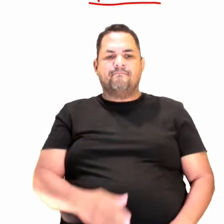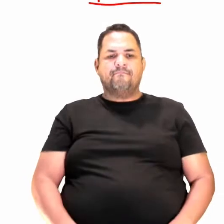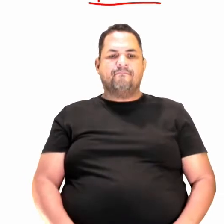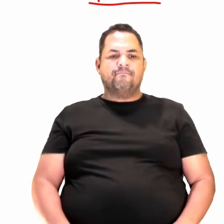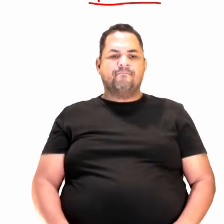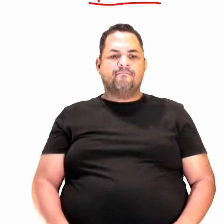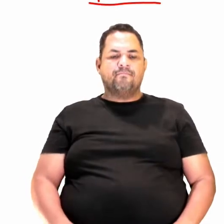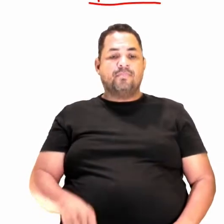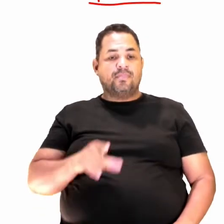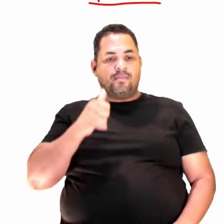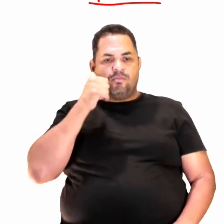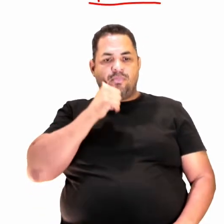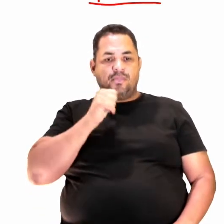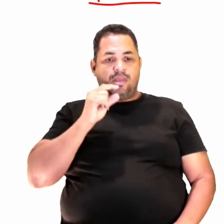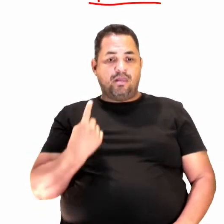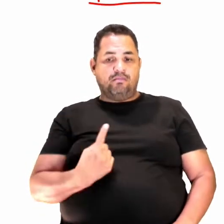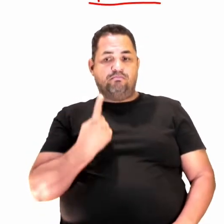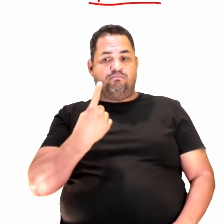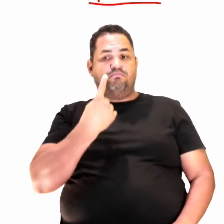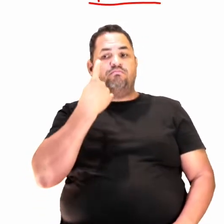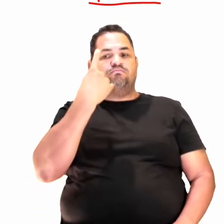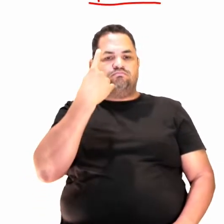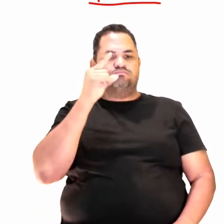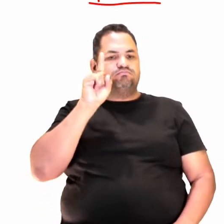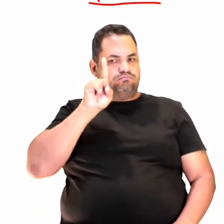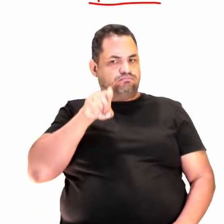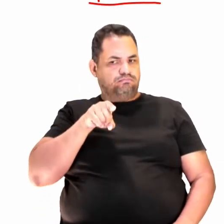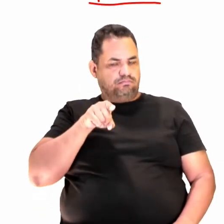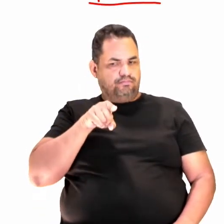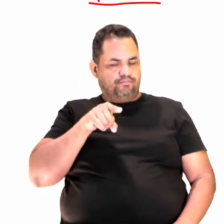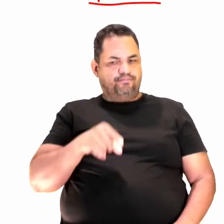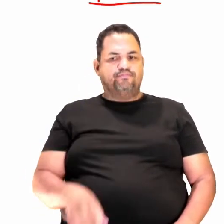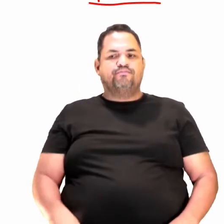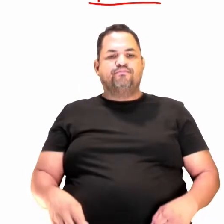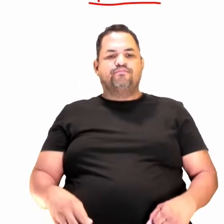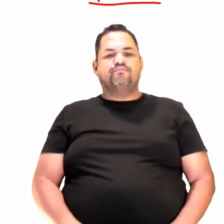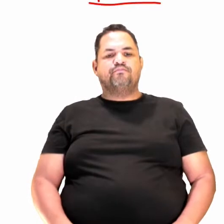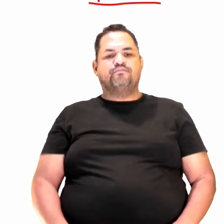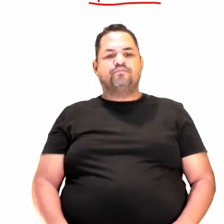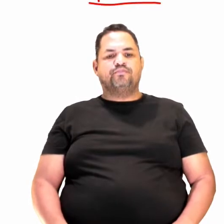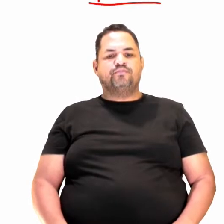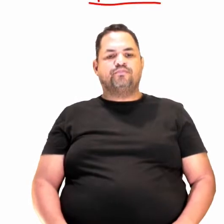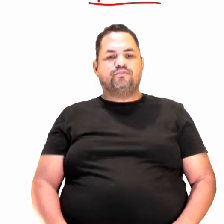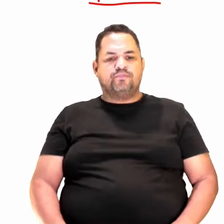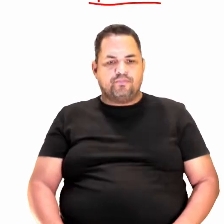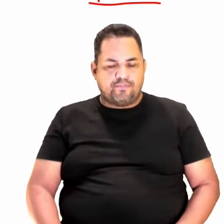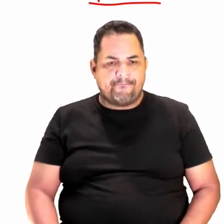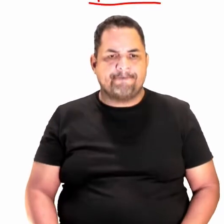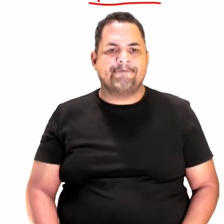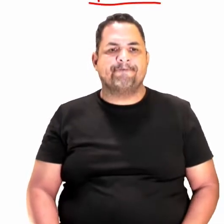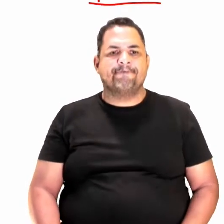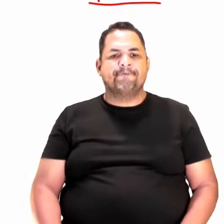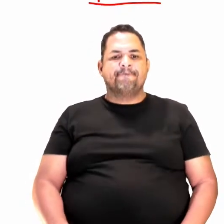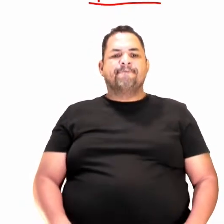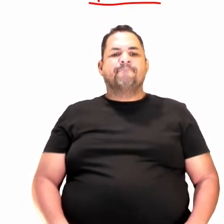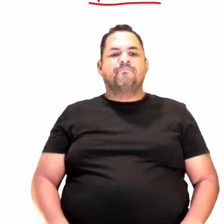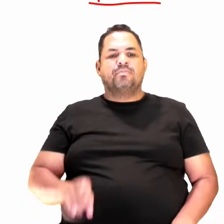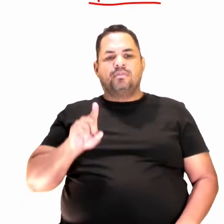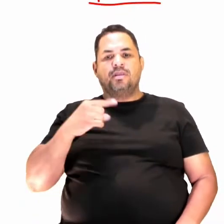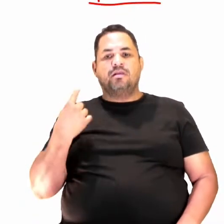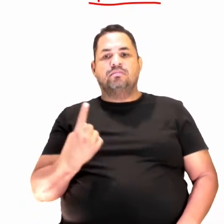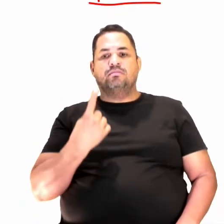aqui como se estivesse preenchendo um tipo de formulário, ou seja, height, altura, build, tipo físico, hair, eyes. Agora a gente vai juntar